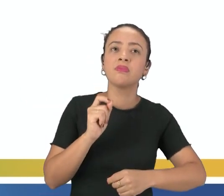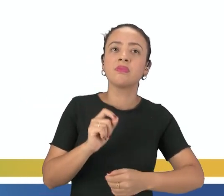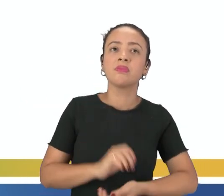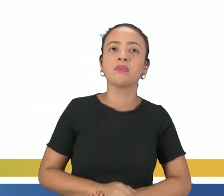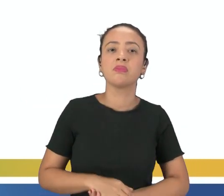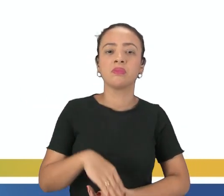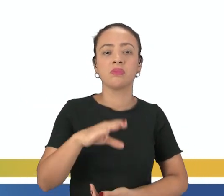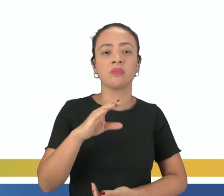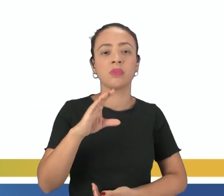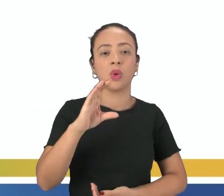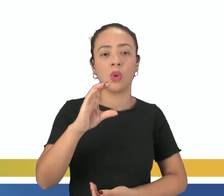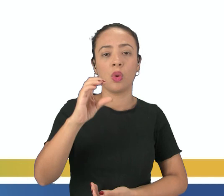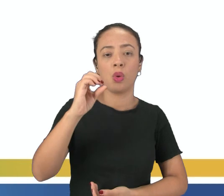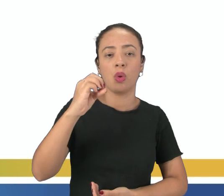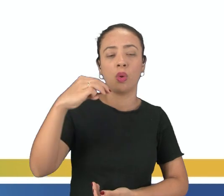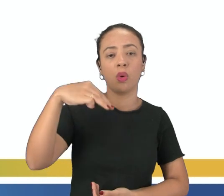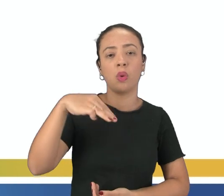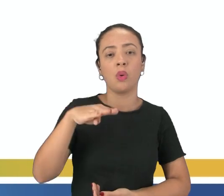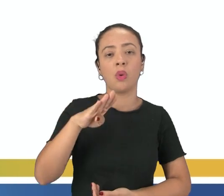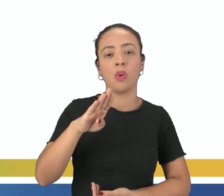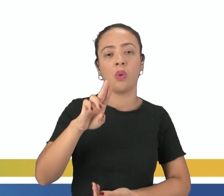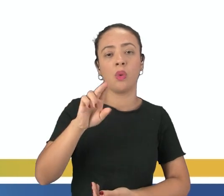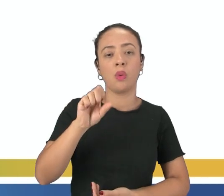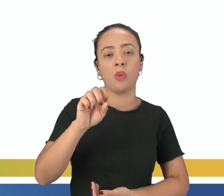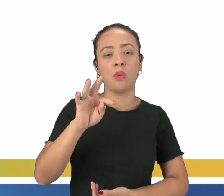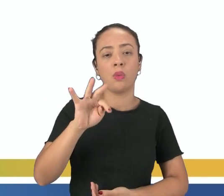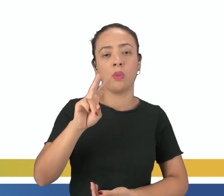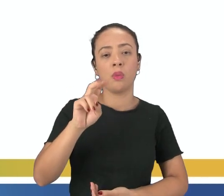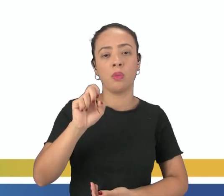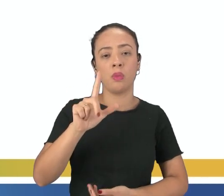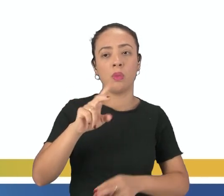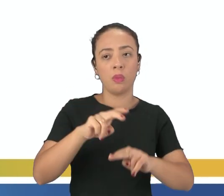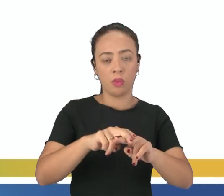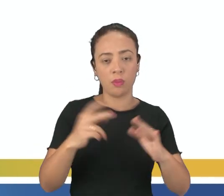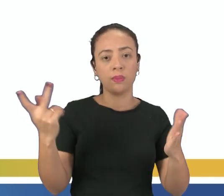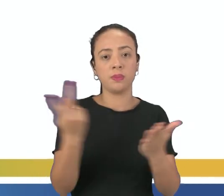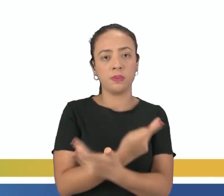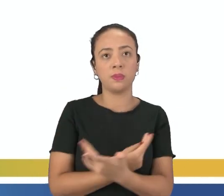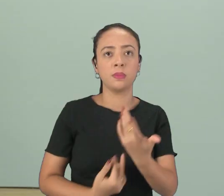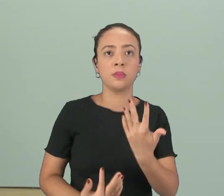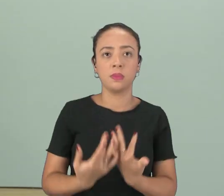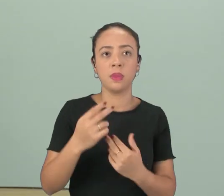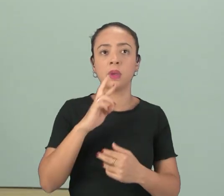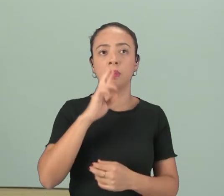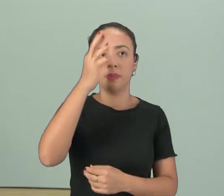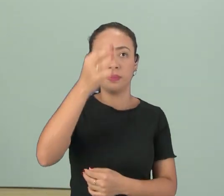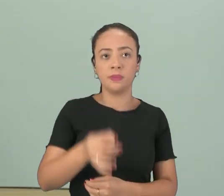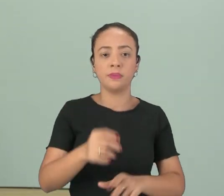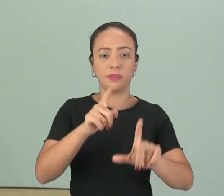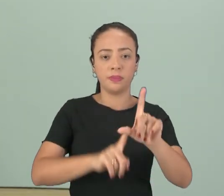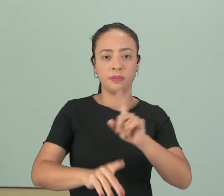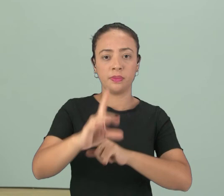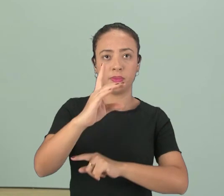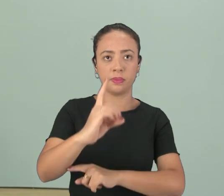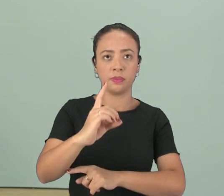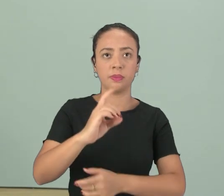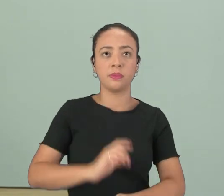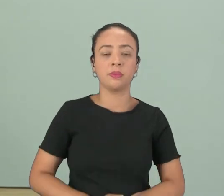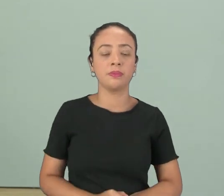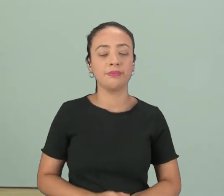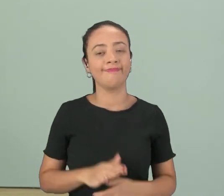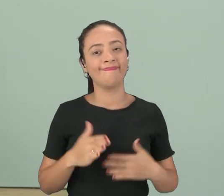combustível, produzindo assim a combustão. Então, a alternativa correta é a letra D. Bom, pessoal, por hoje é